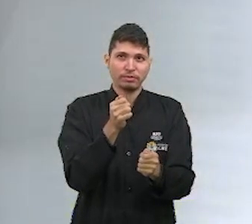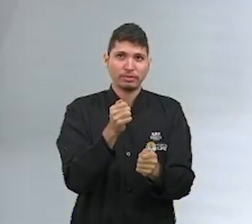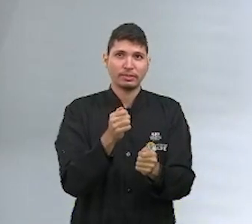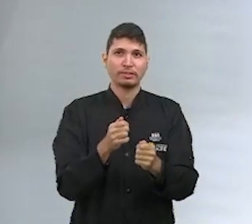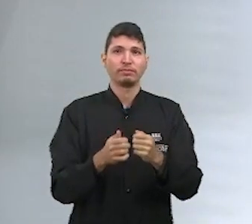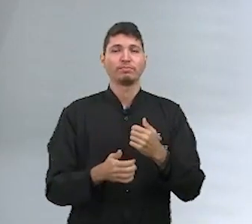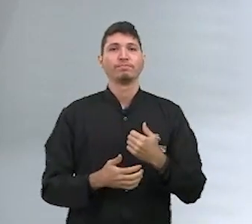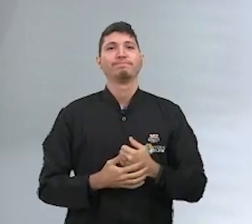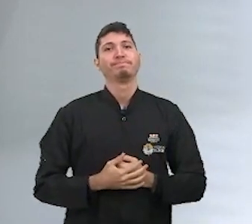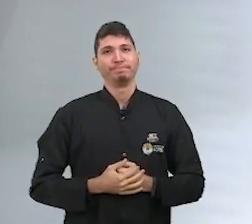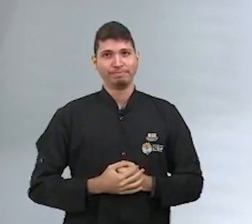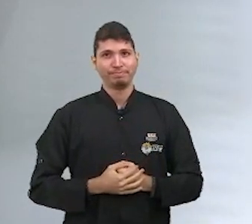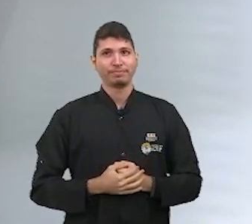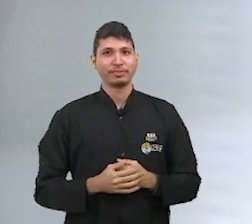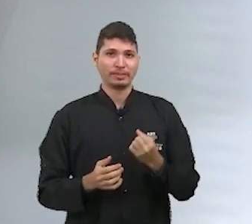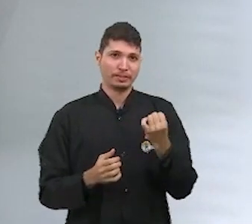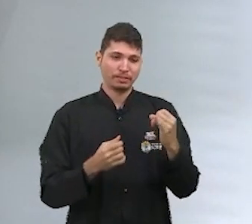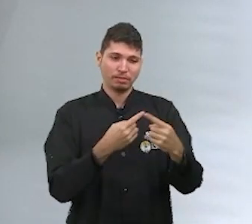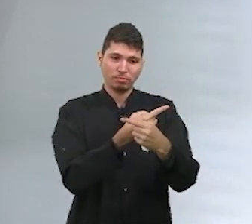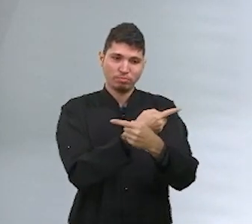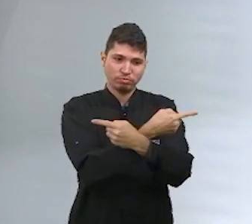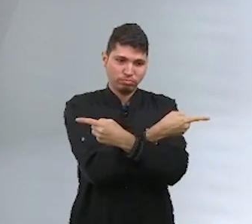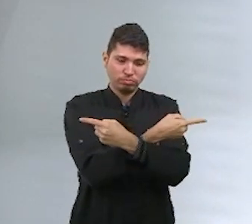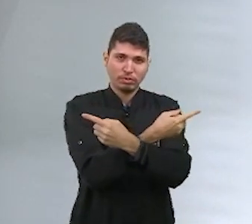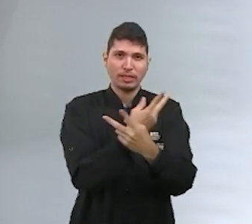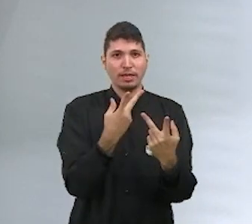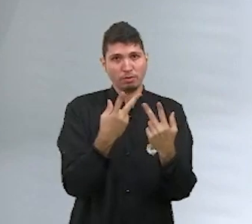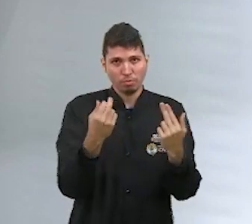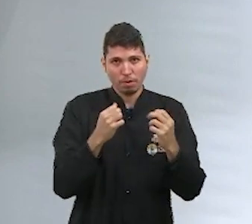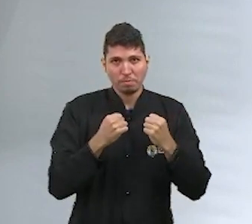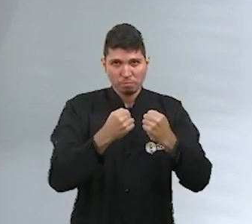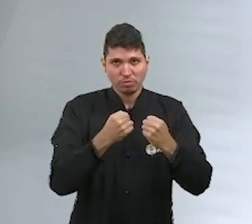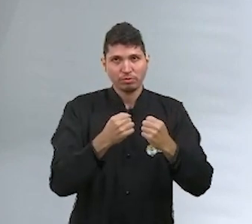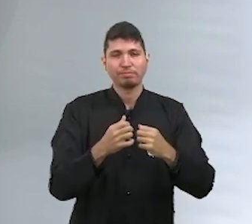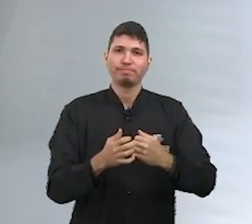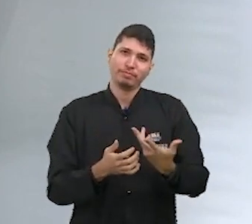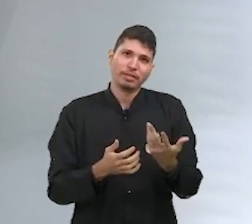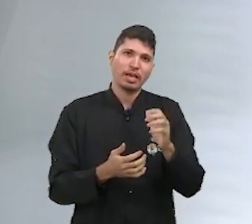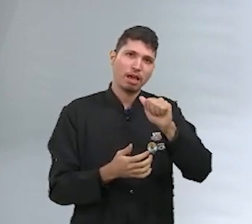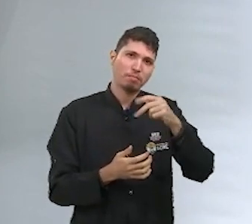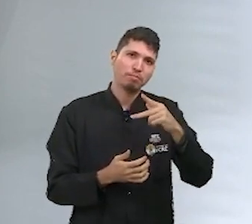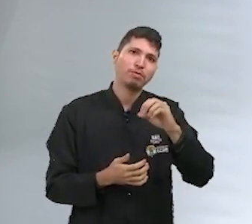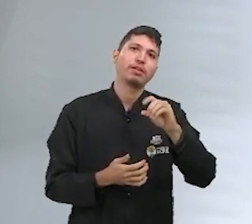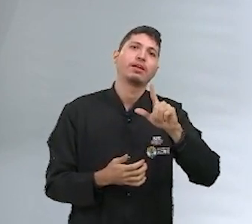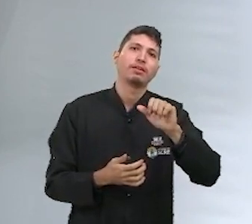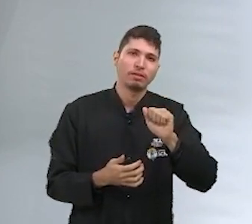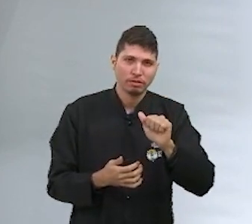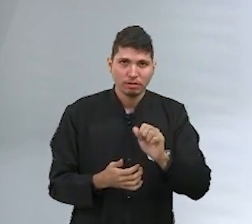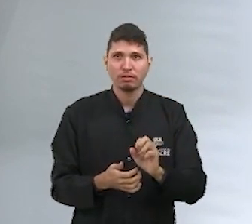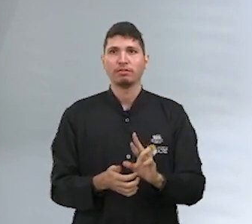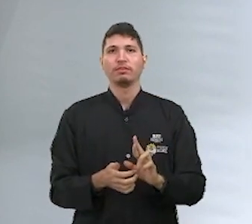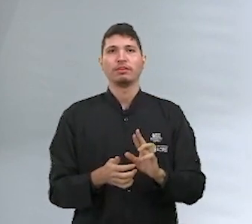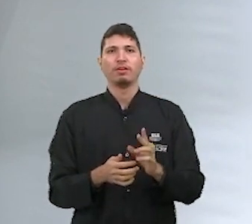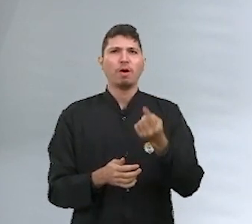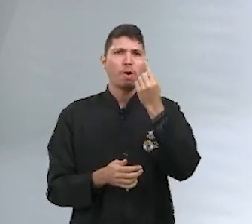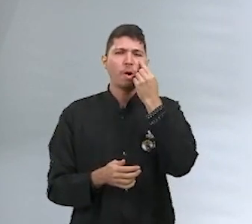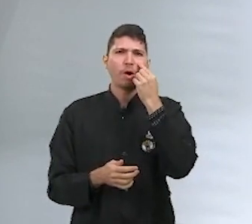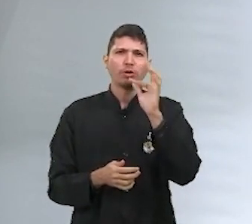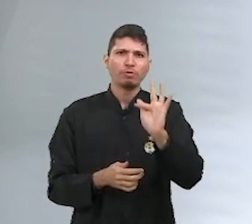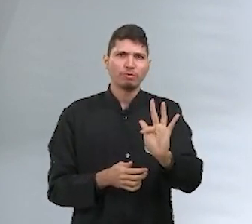Próxima. Boro ligado ao flúor. Tá vendo que também são